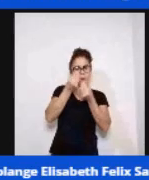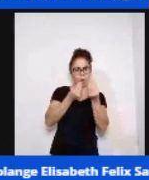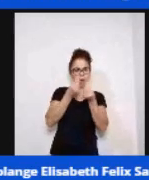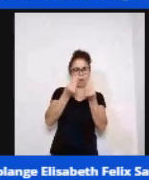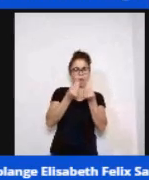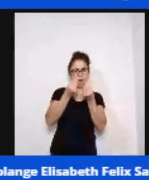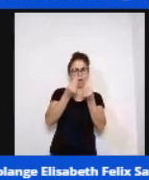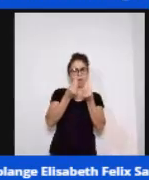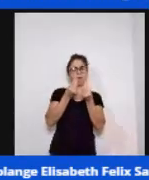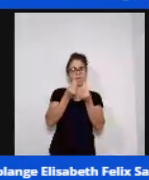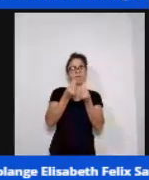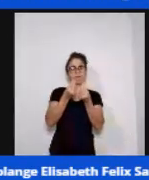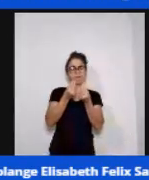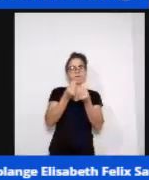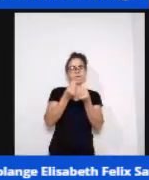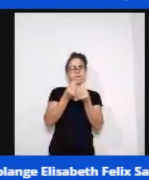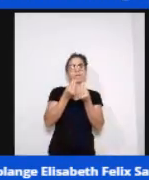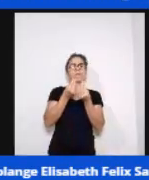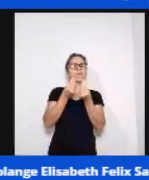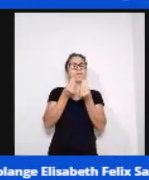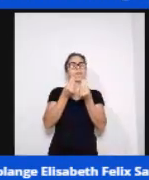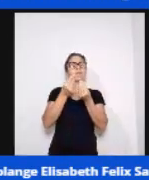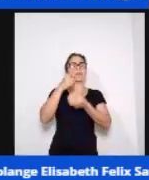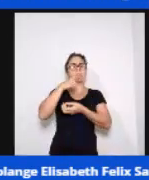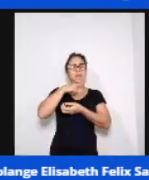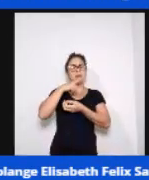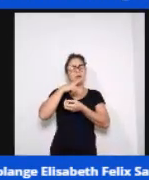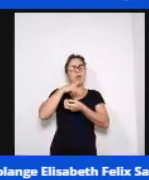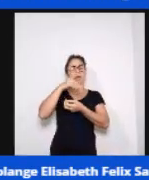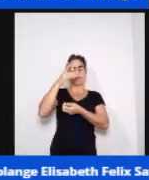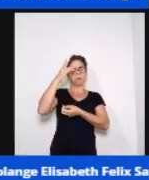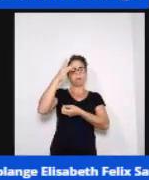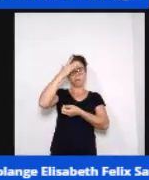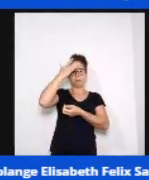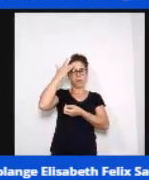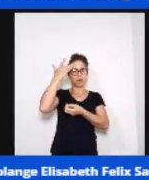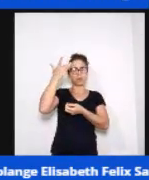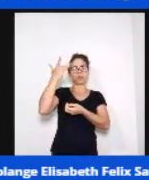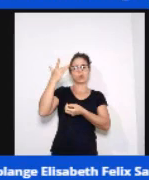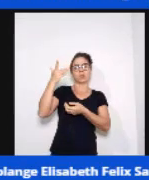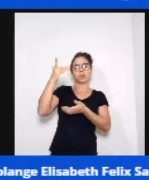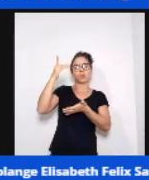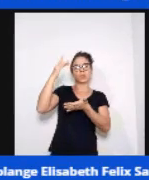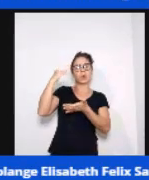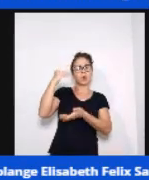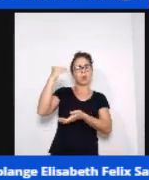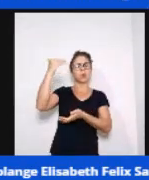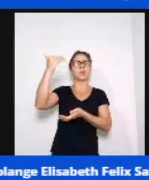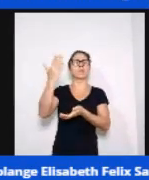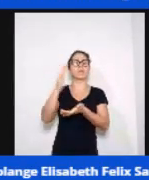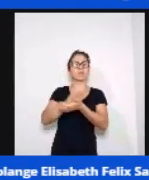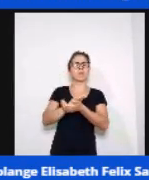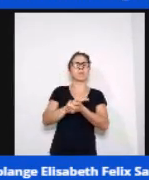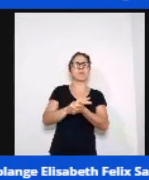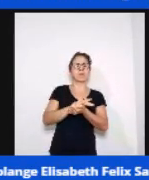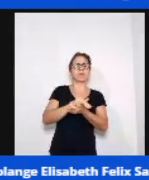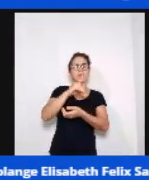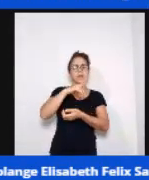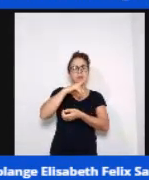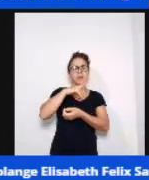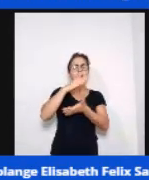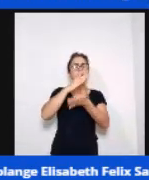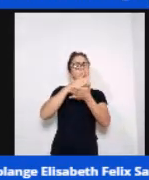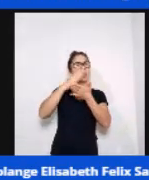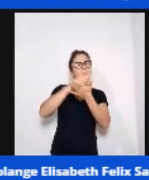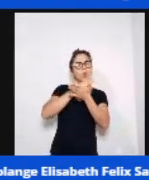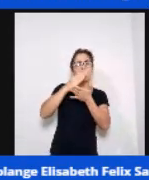eu vou trazer para vocês alguns teóricos em si, com base em alguns questionamentos de algumas situações que nós vivemos